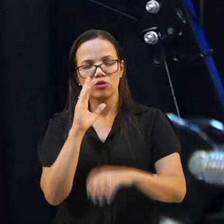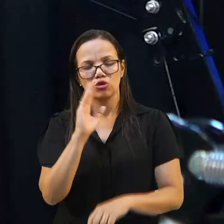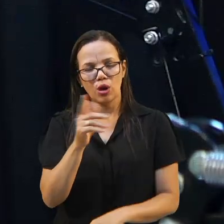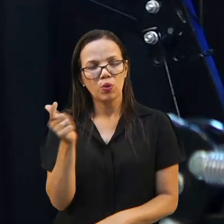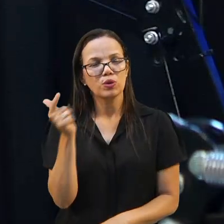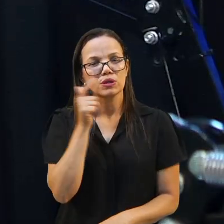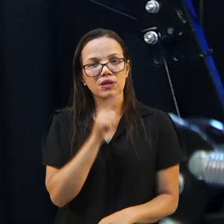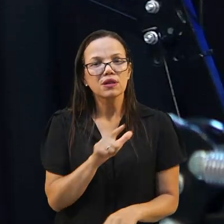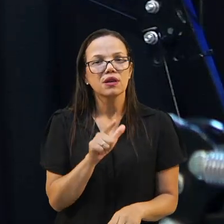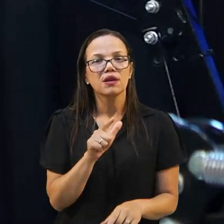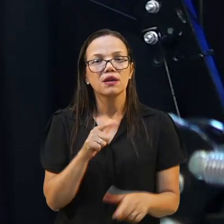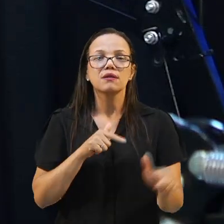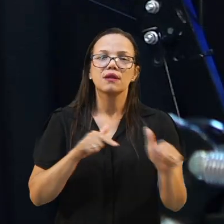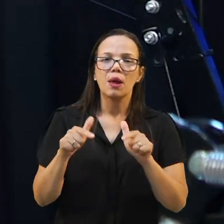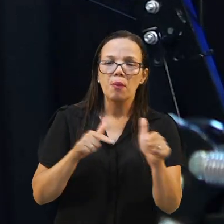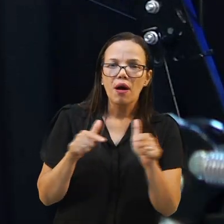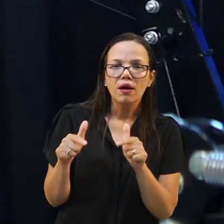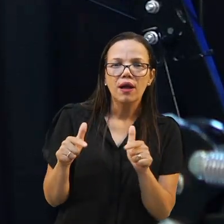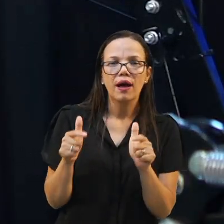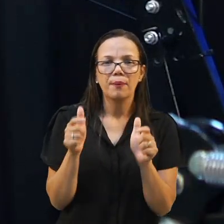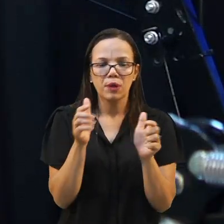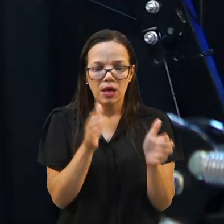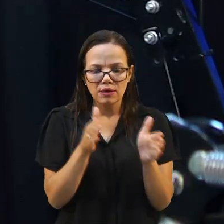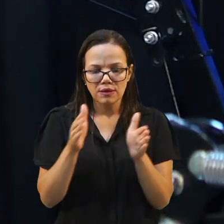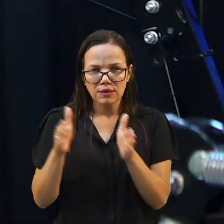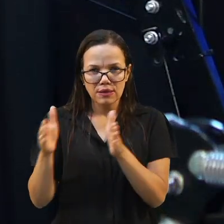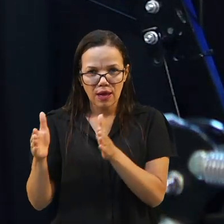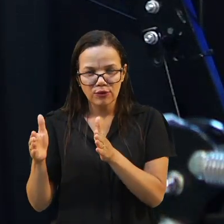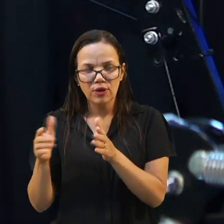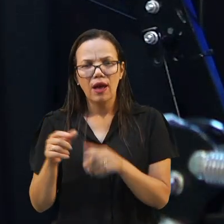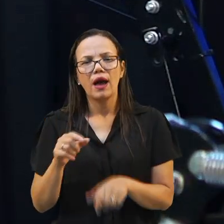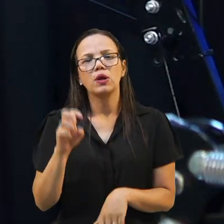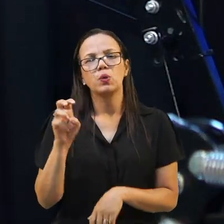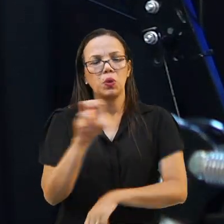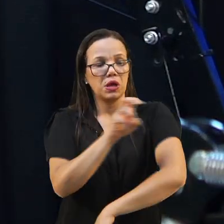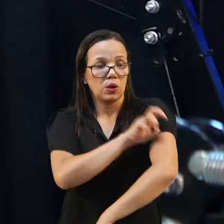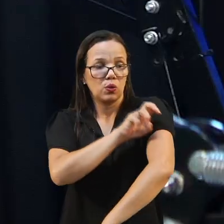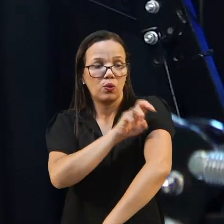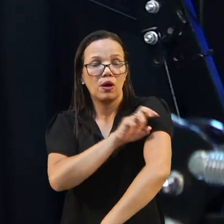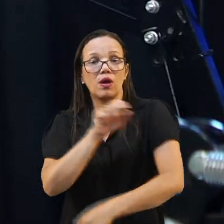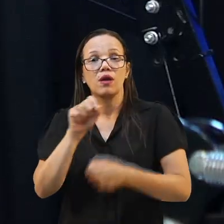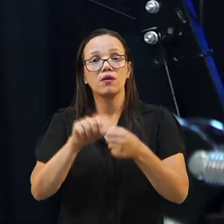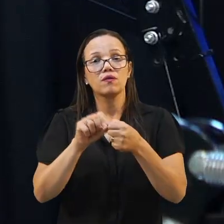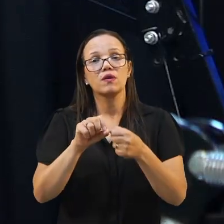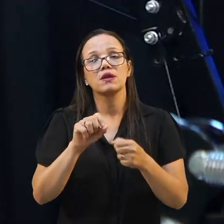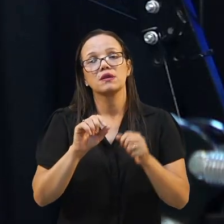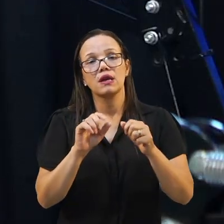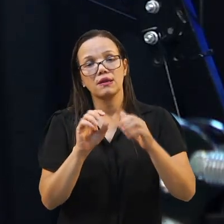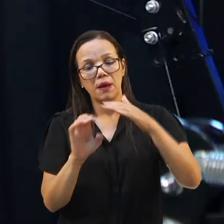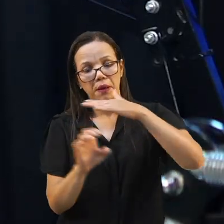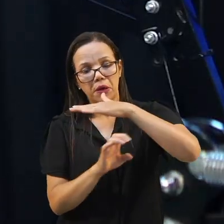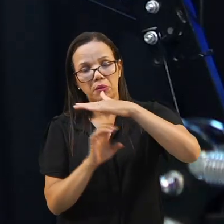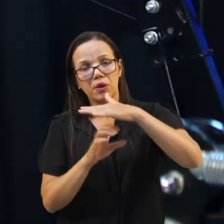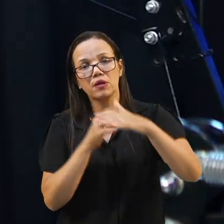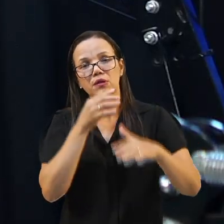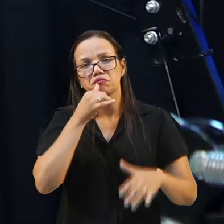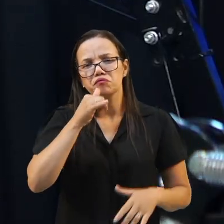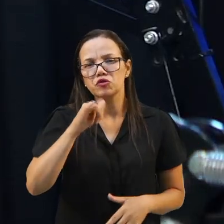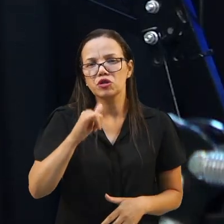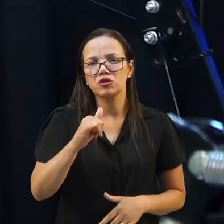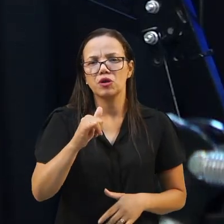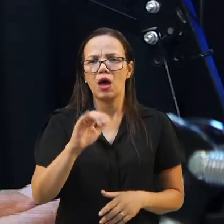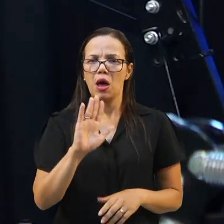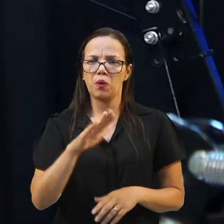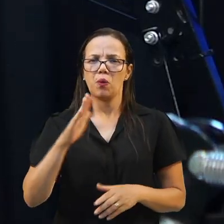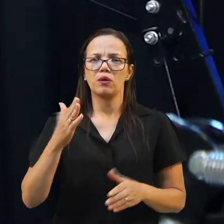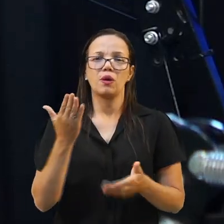quinto ano de engenharia, eu fiz estágio na CEMIG durante o ano todo. Então, quando eu concluí o curso,